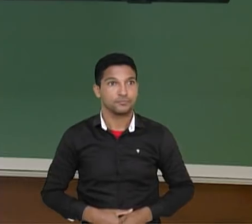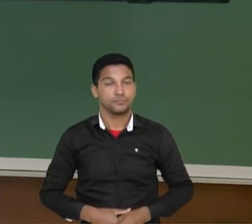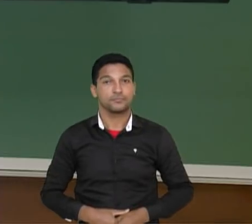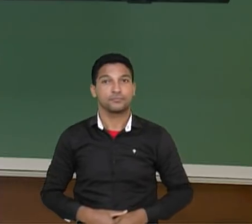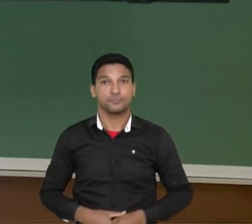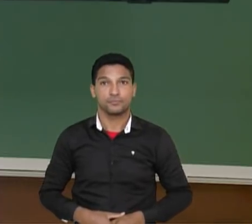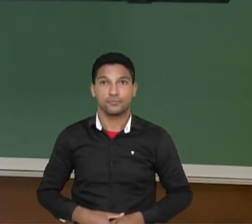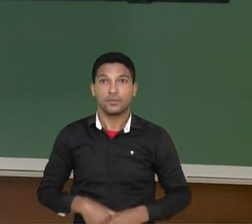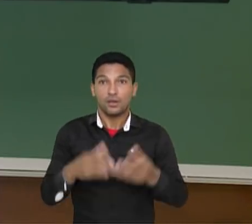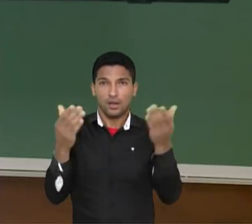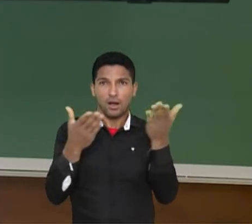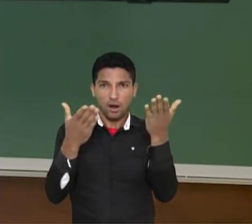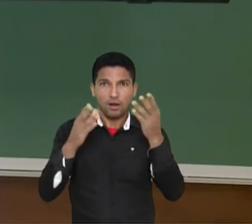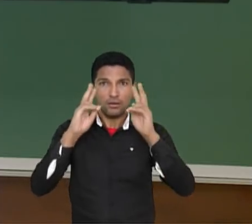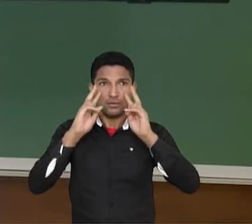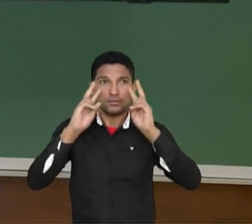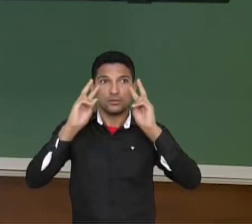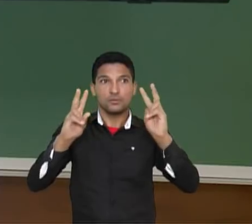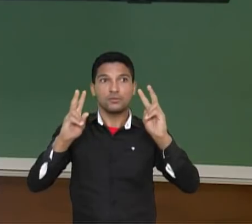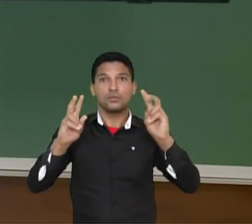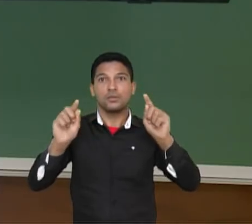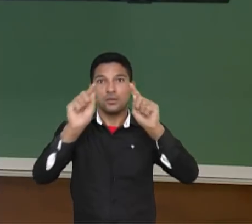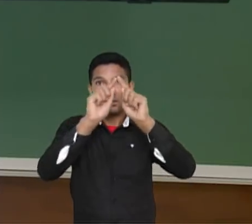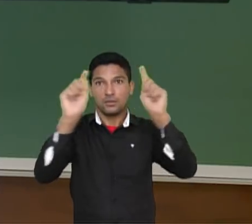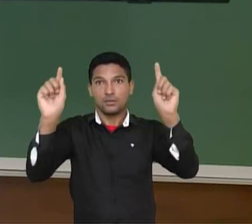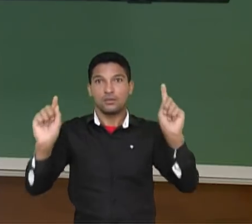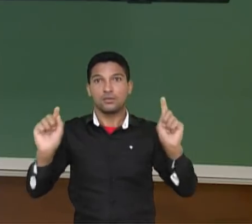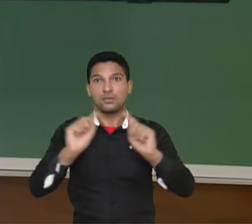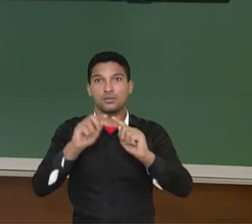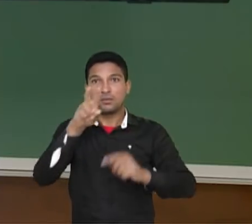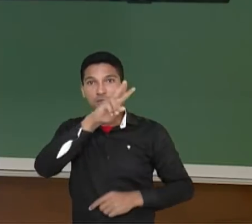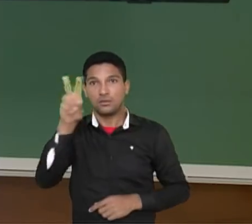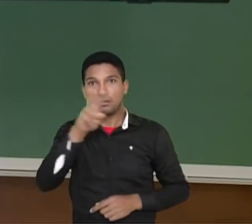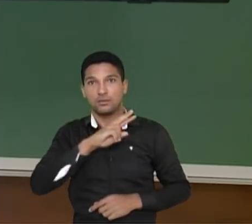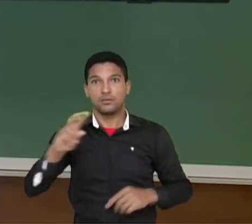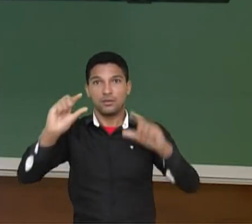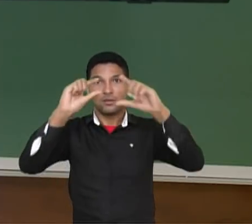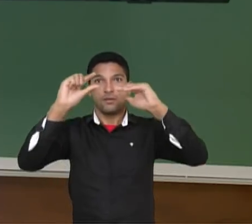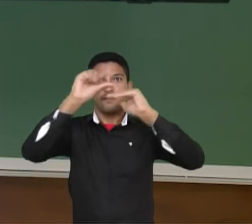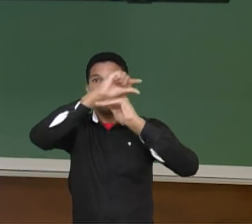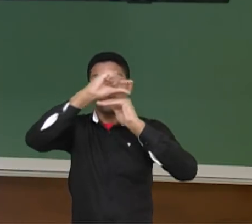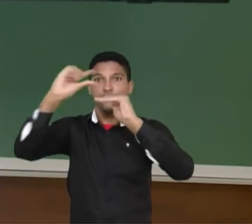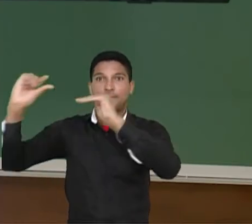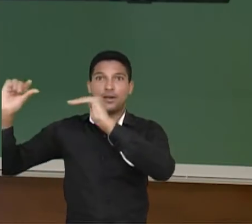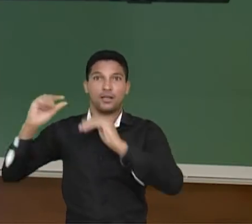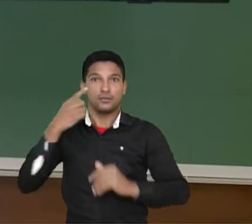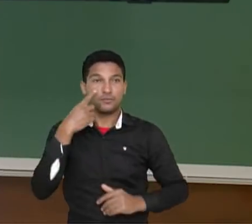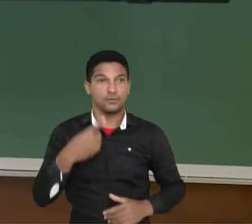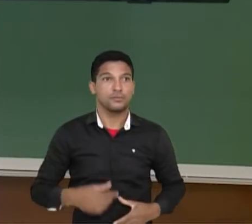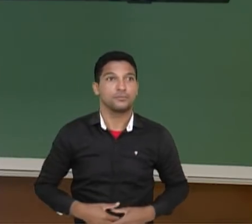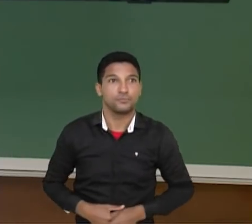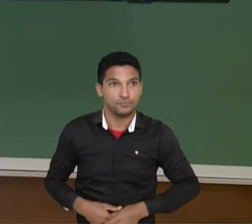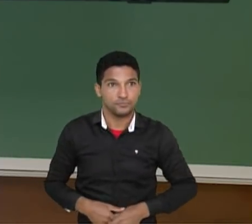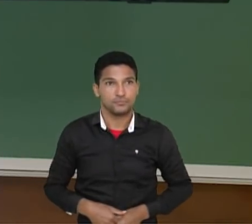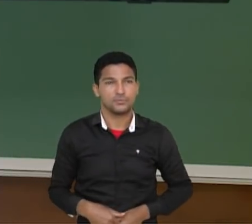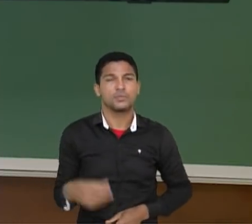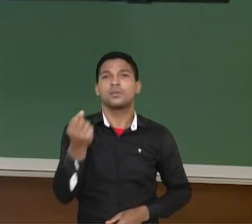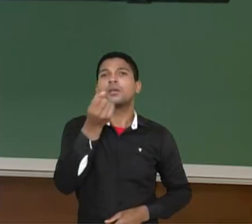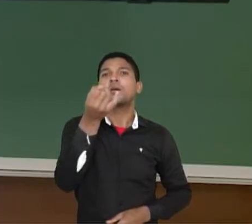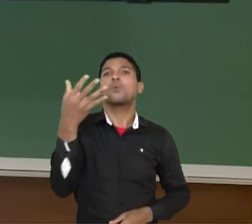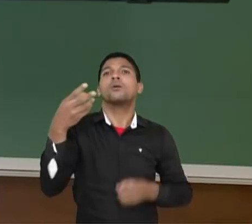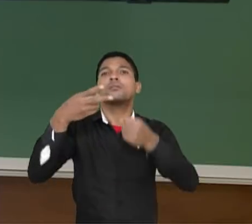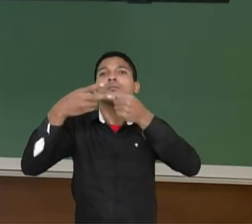reparar? Vão analisar a frase, tá? Nós vamos analisar juntos, aliás, e nós vamos perceber quantos verbos